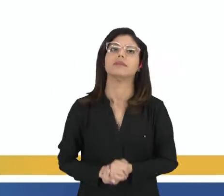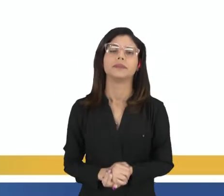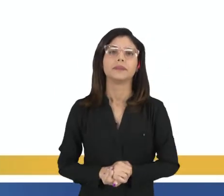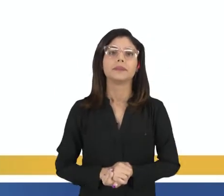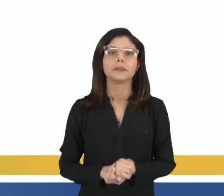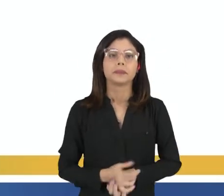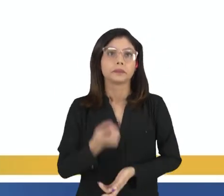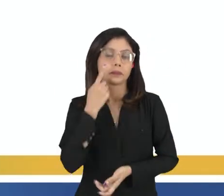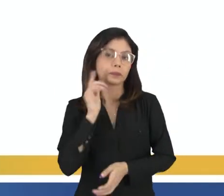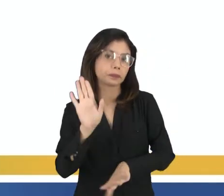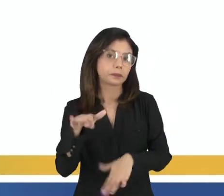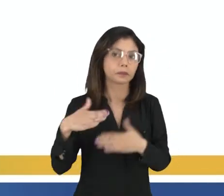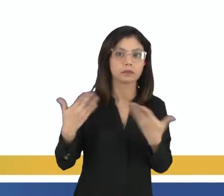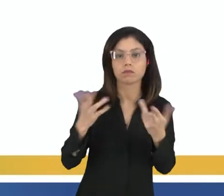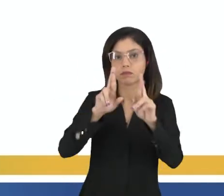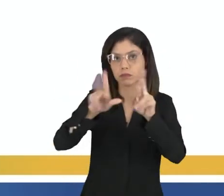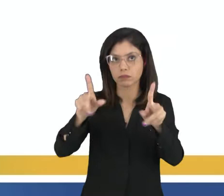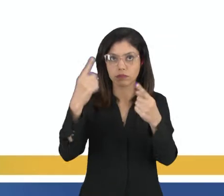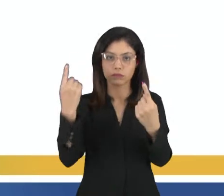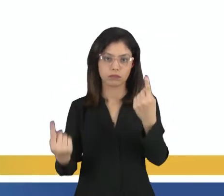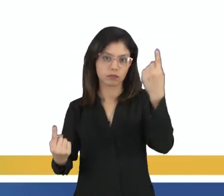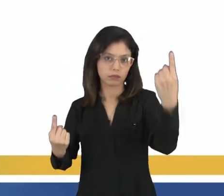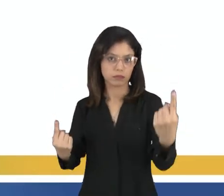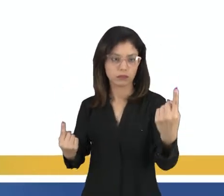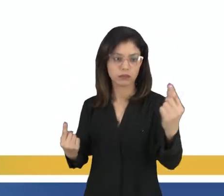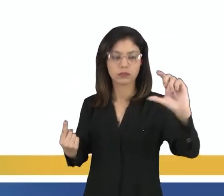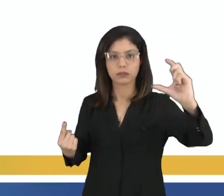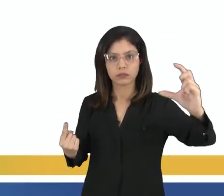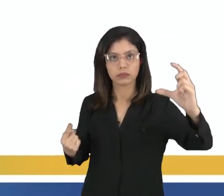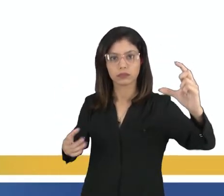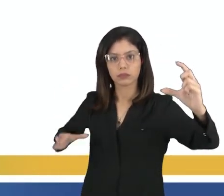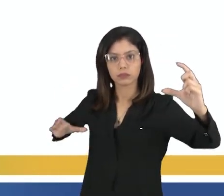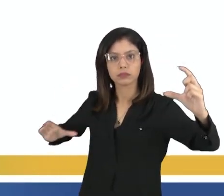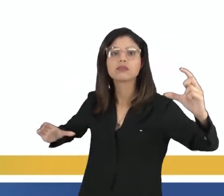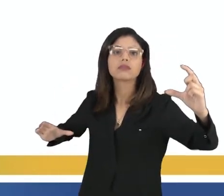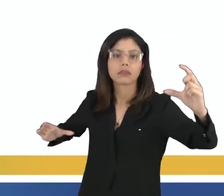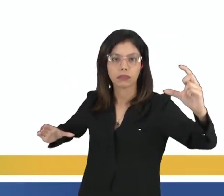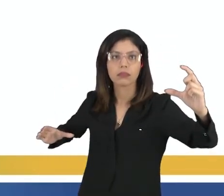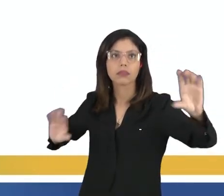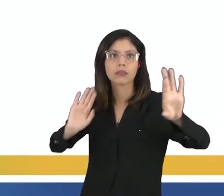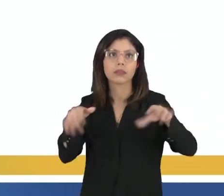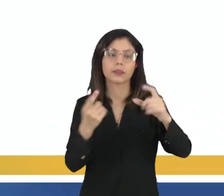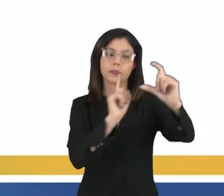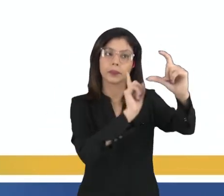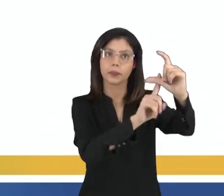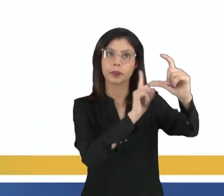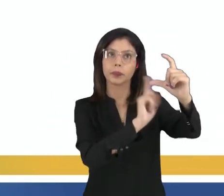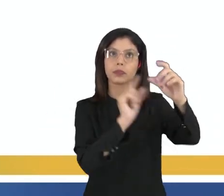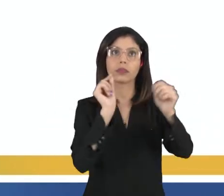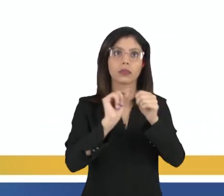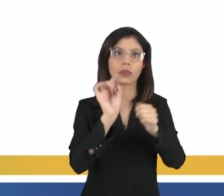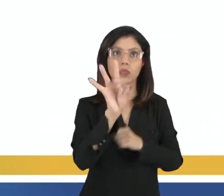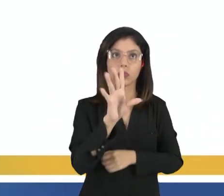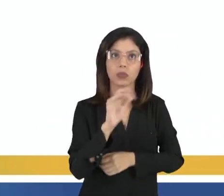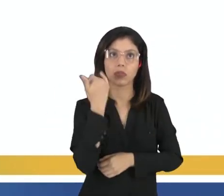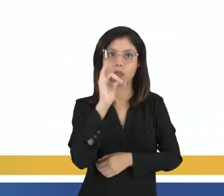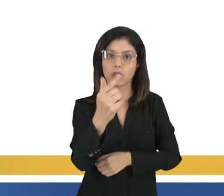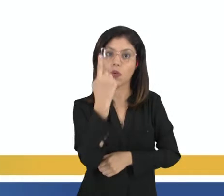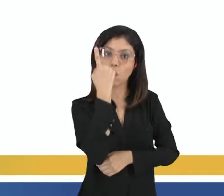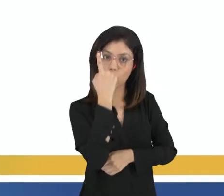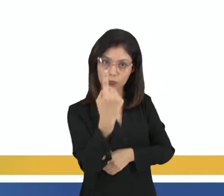Então, nós temos aqui qual é a diferença entre uma pilha e uma bateria. Então, uma pilha é formada apenas por